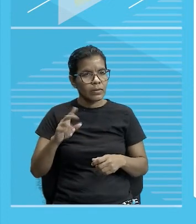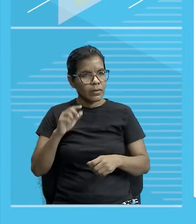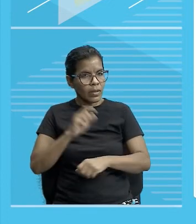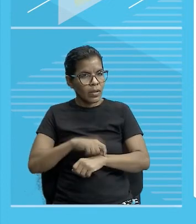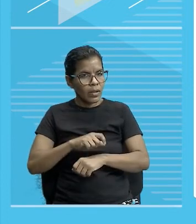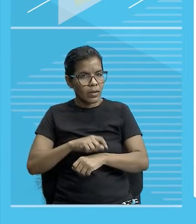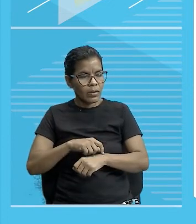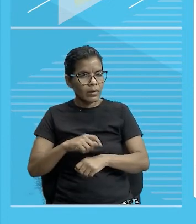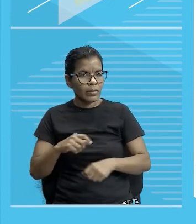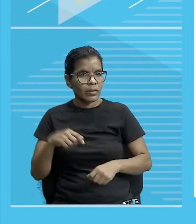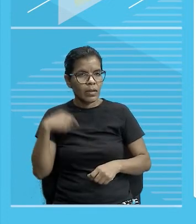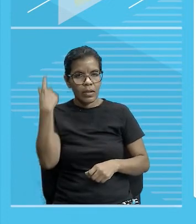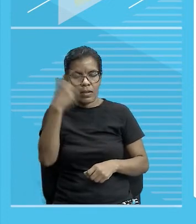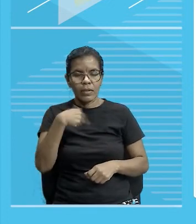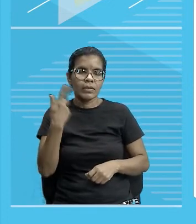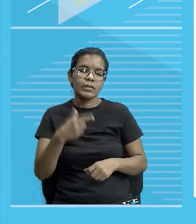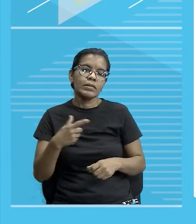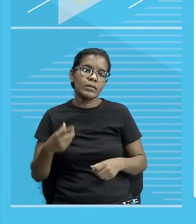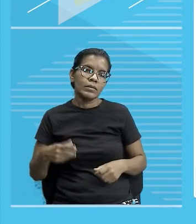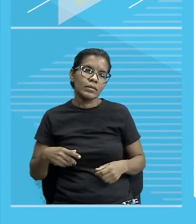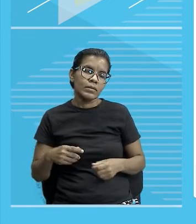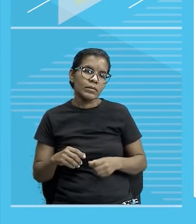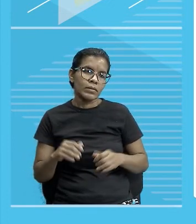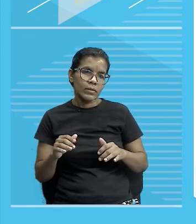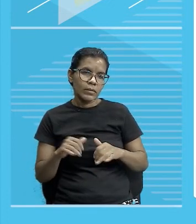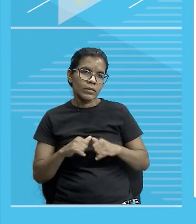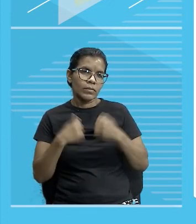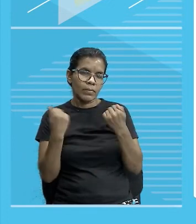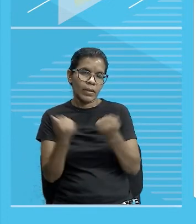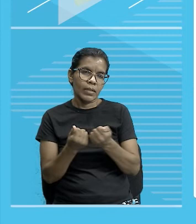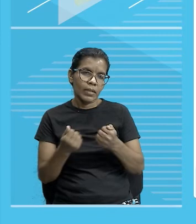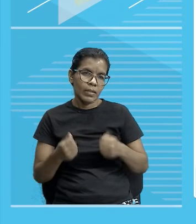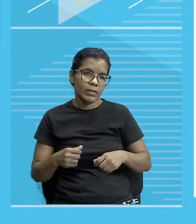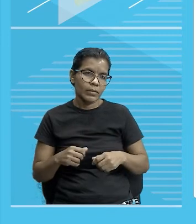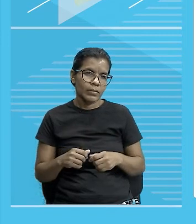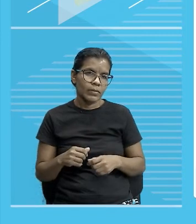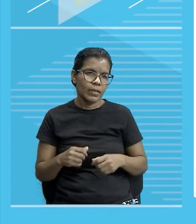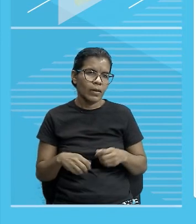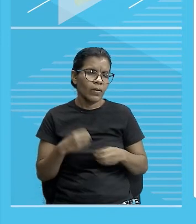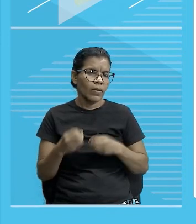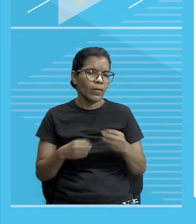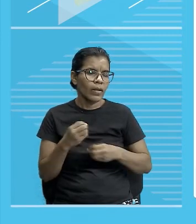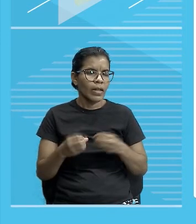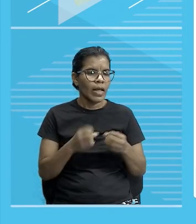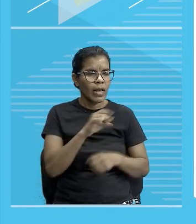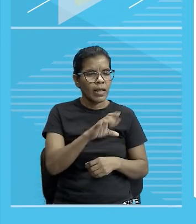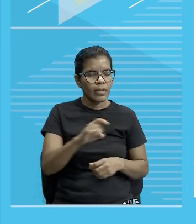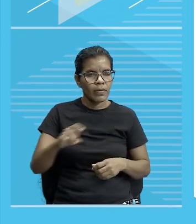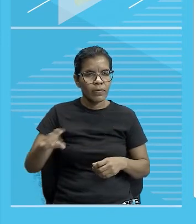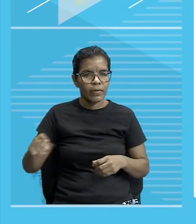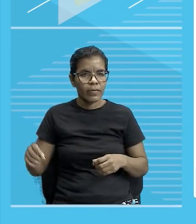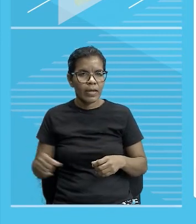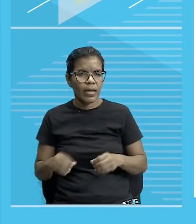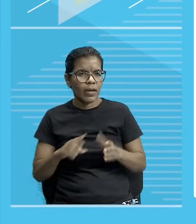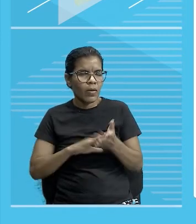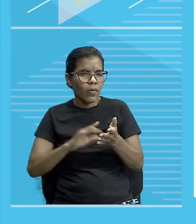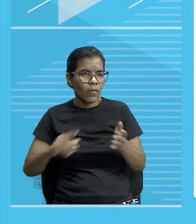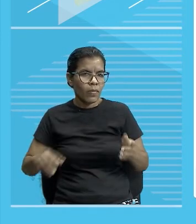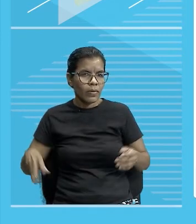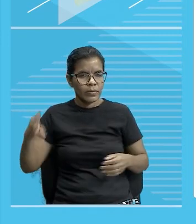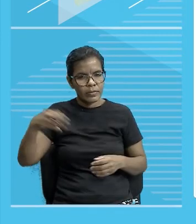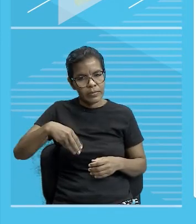como é que o procedimento cada um vai ficar em quantos minutos para não ficar cansativo então isso são procedimentos